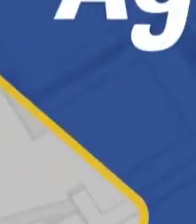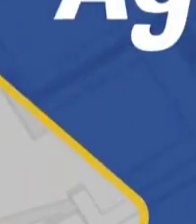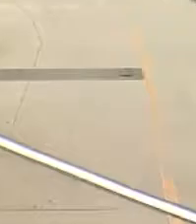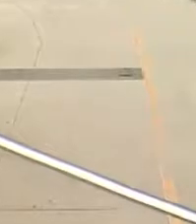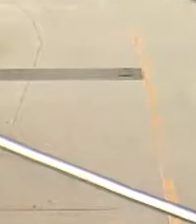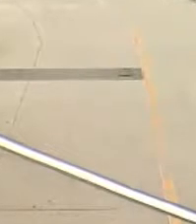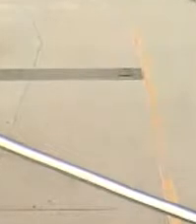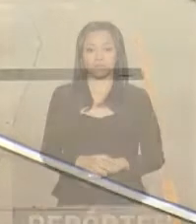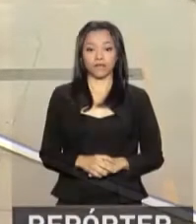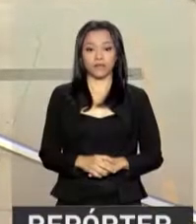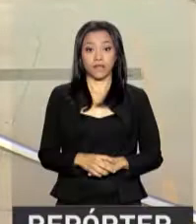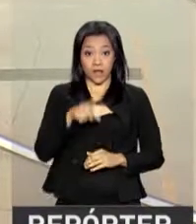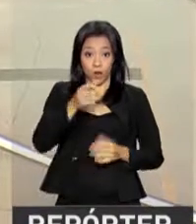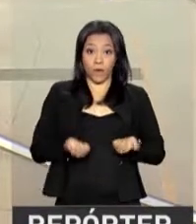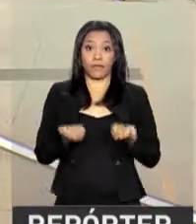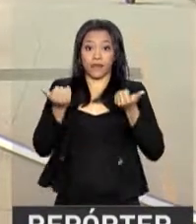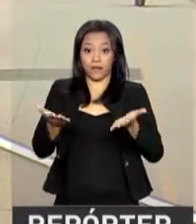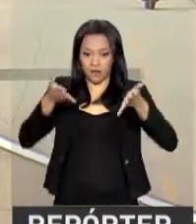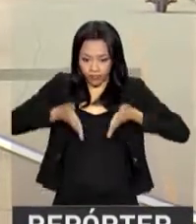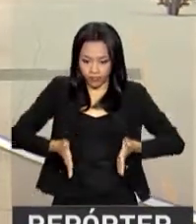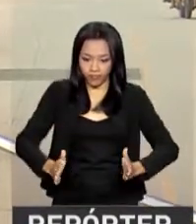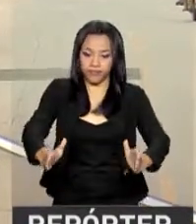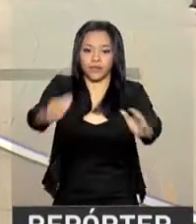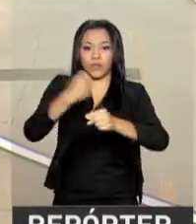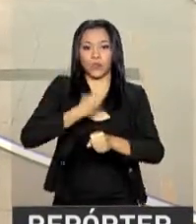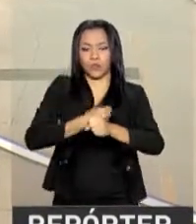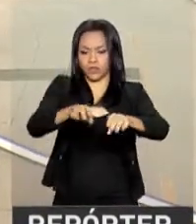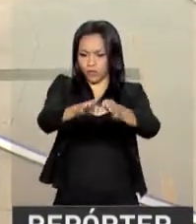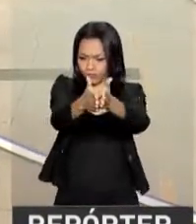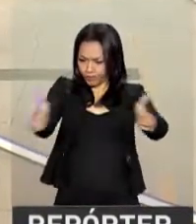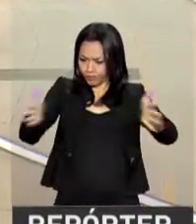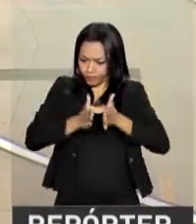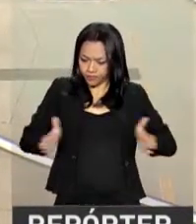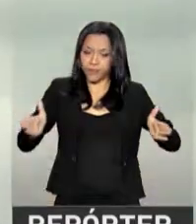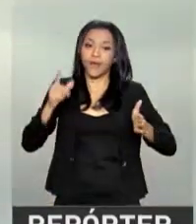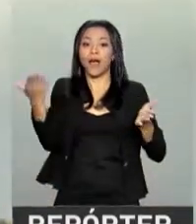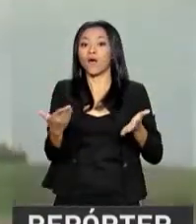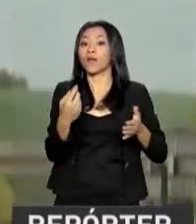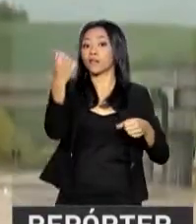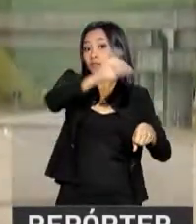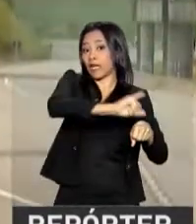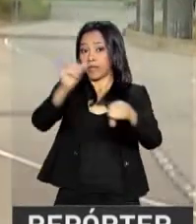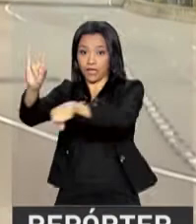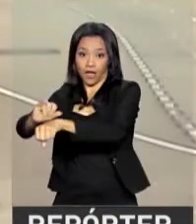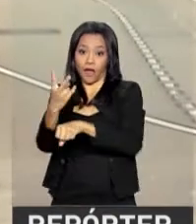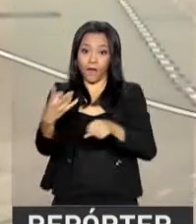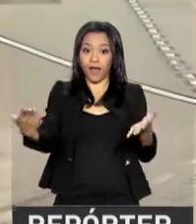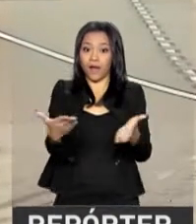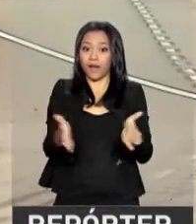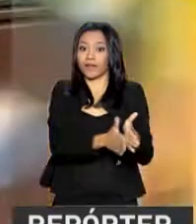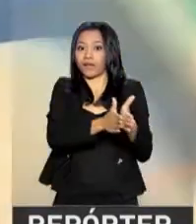com a entrega deste trecho na br 101 agora as capitais maceió e recife ficam interligadas em pista